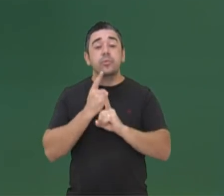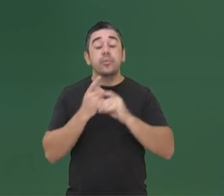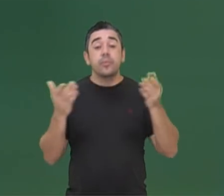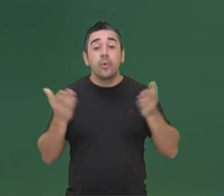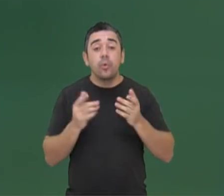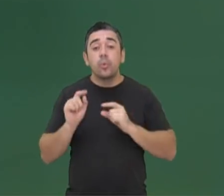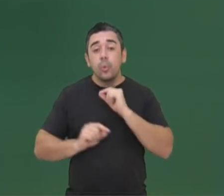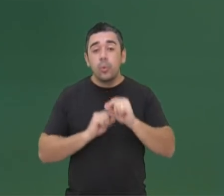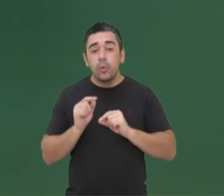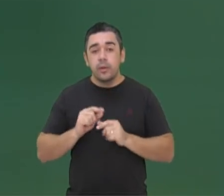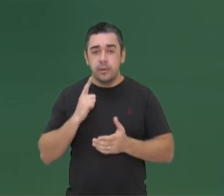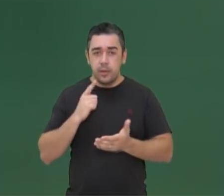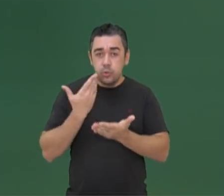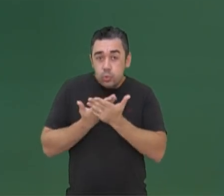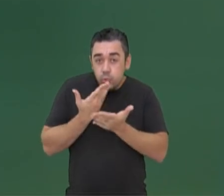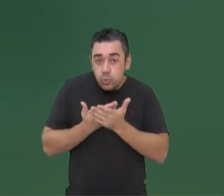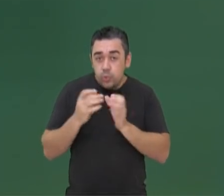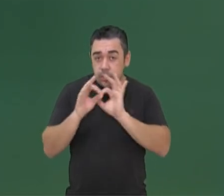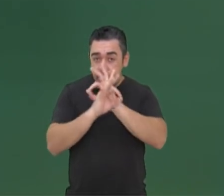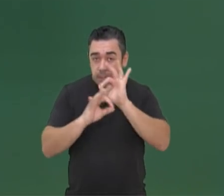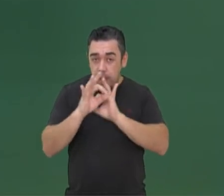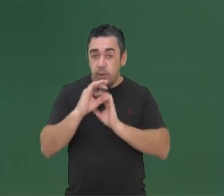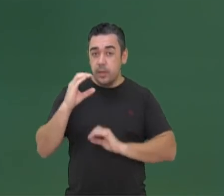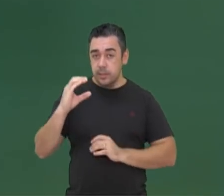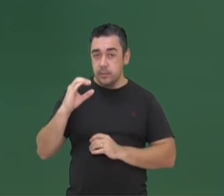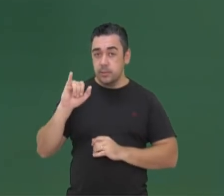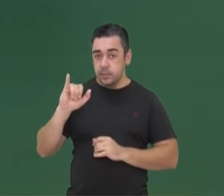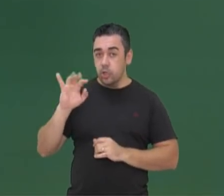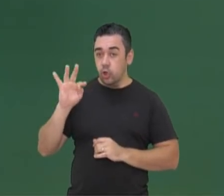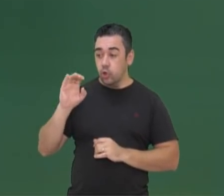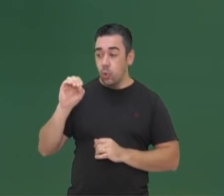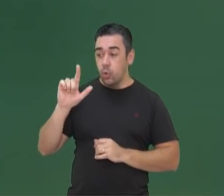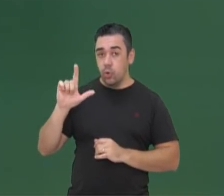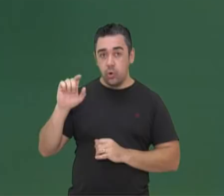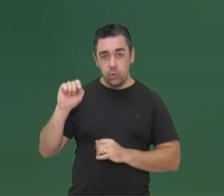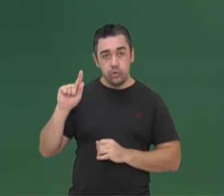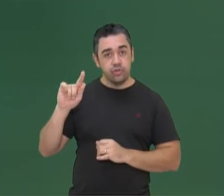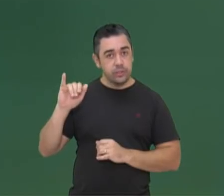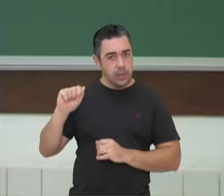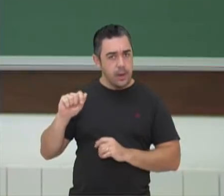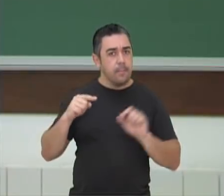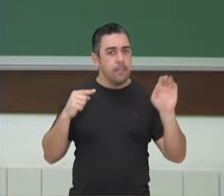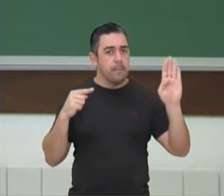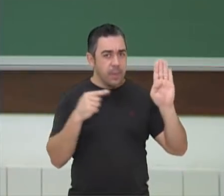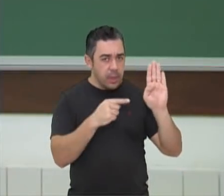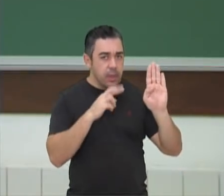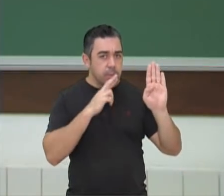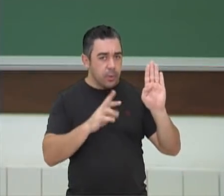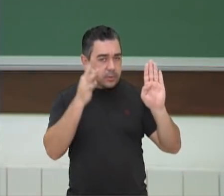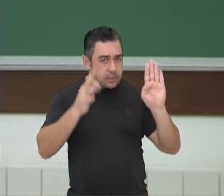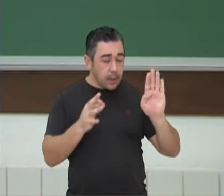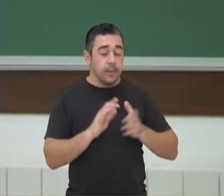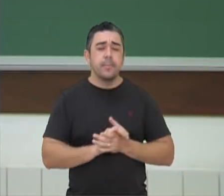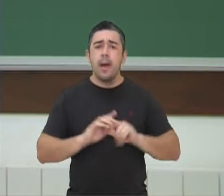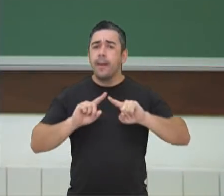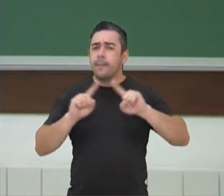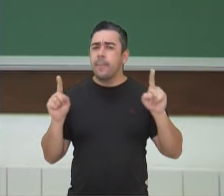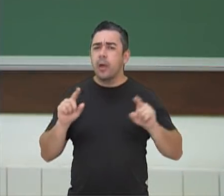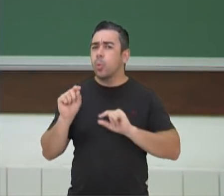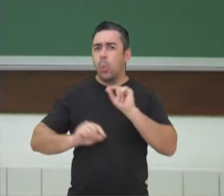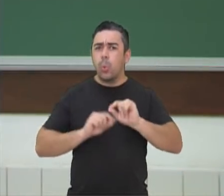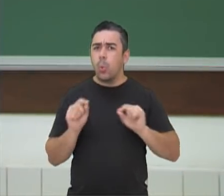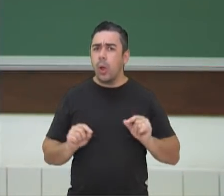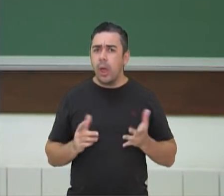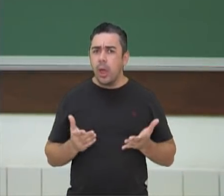hoje, que aquela ciência que estuda as células é citologia, letra B. Mas, Fabiana, você pode me contar quem são